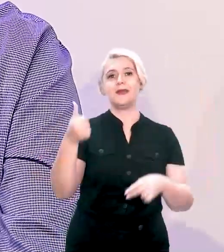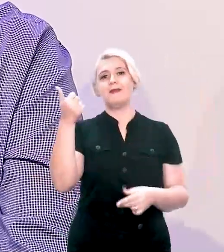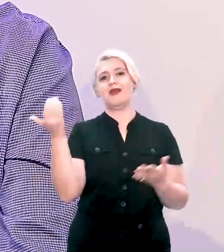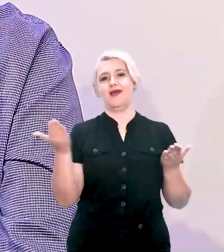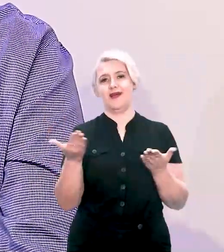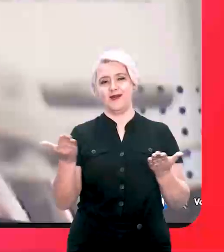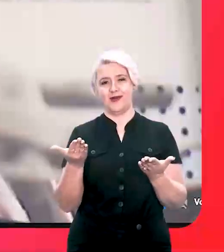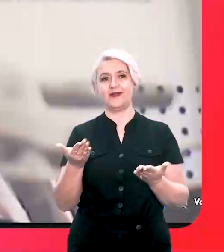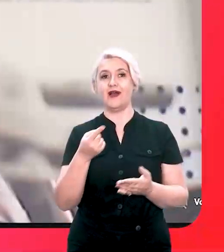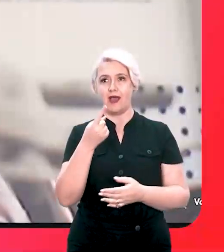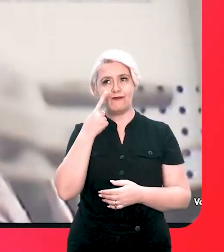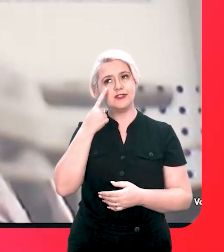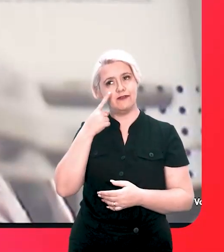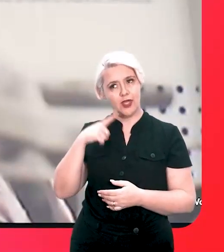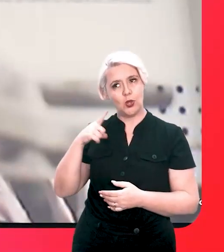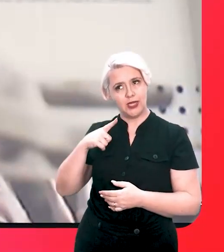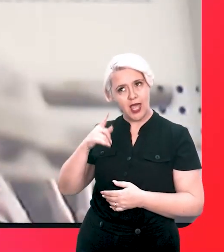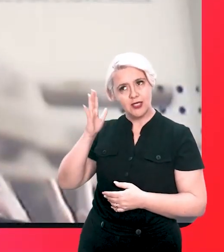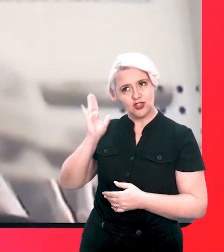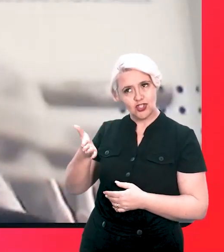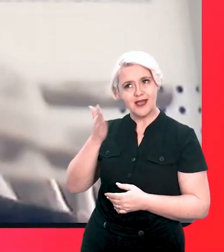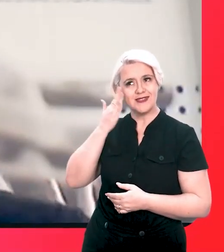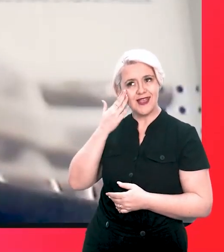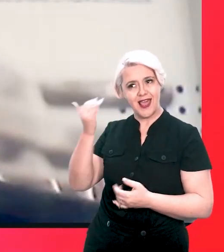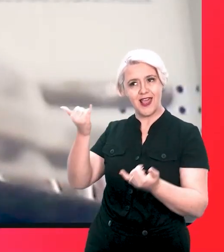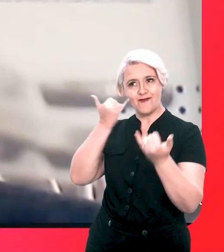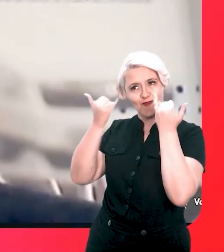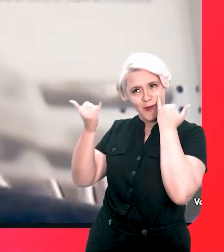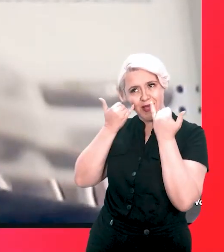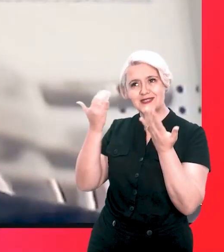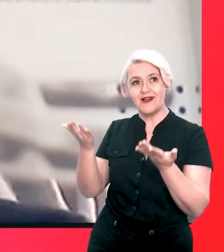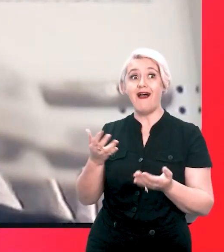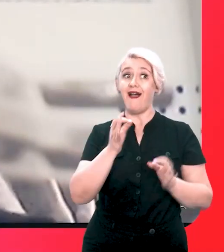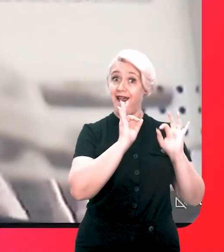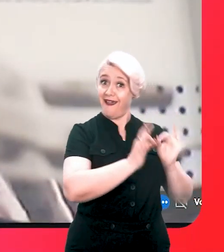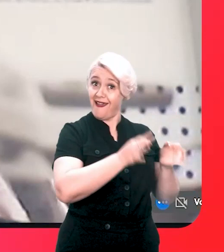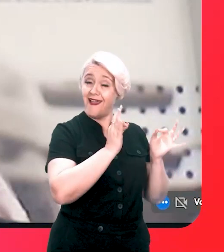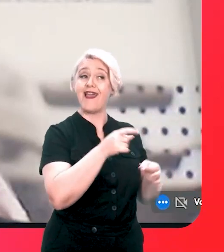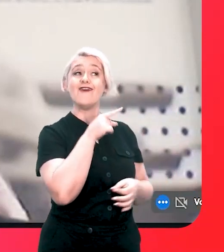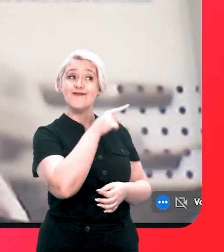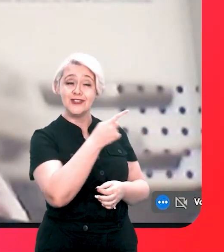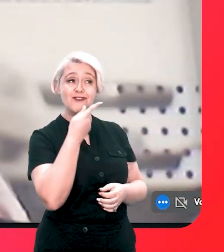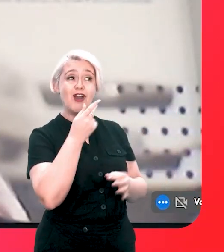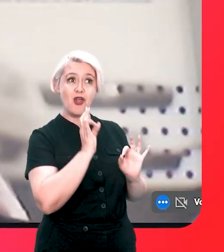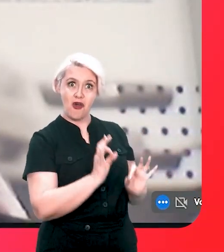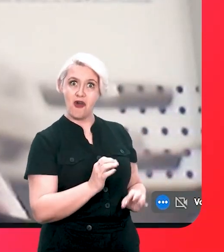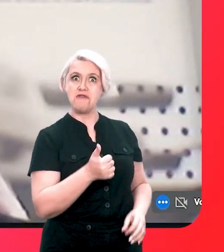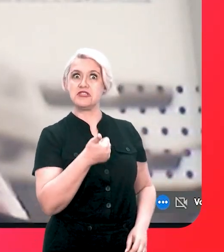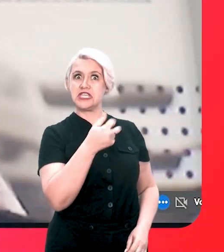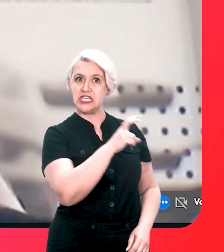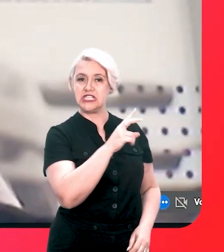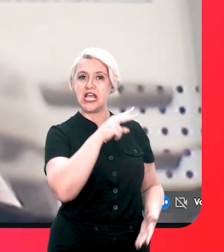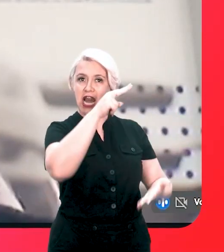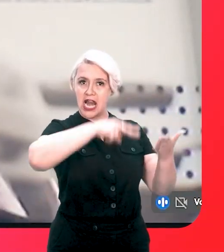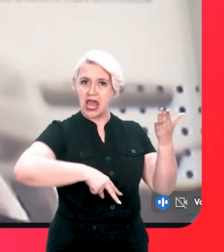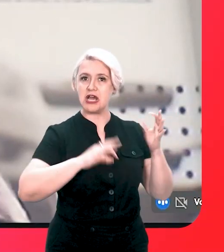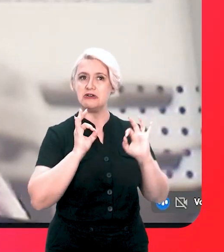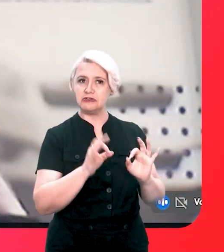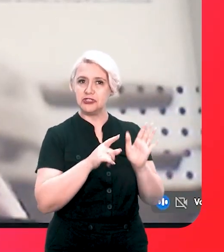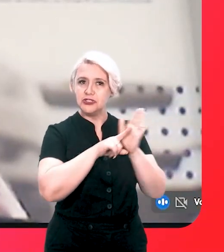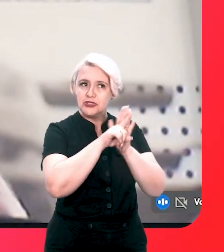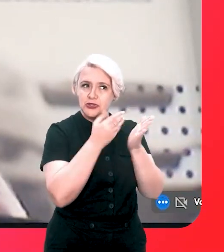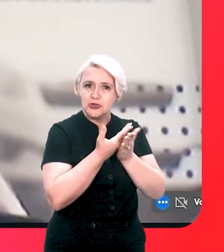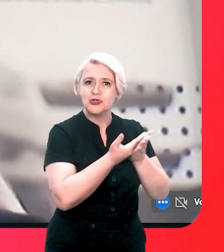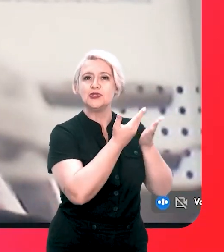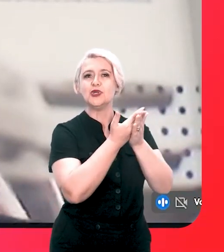bem atualizado. Não, exatamente. Eu gostei. Quando falou em 15 ali, eu digo, olha, ele leu, ele foi lá no site.